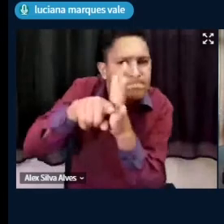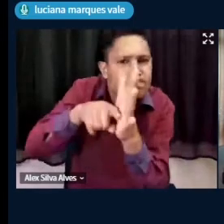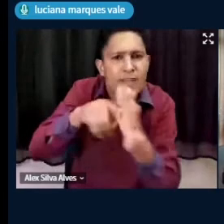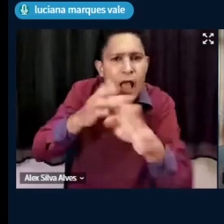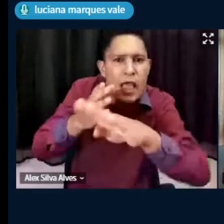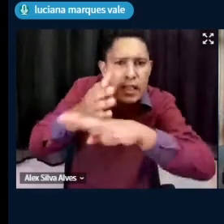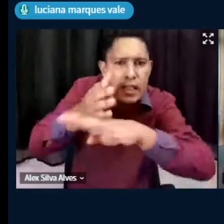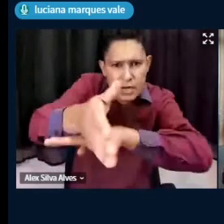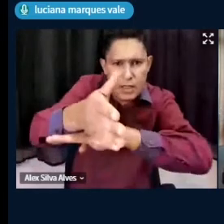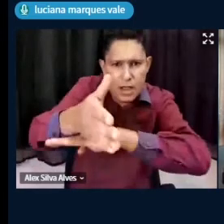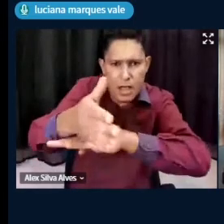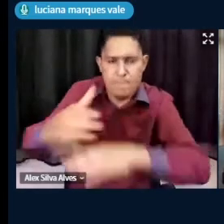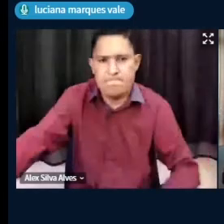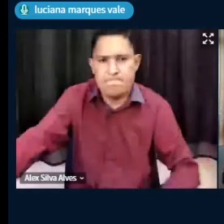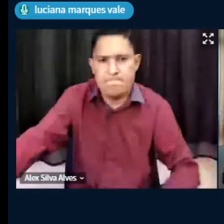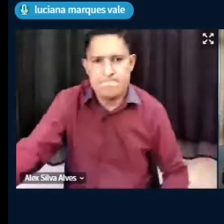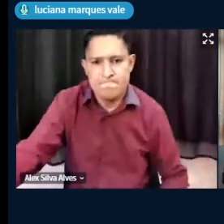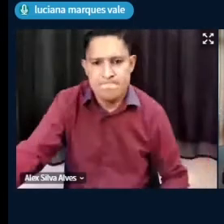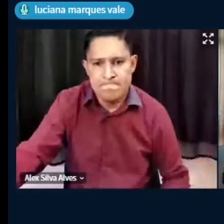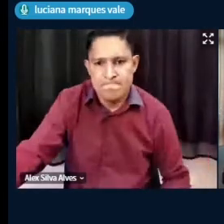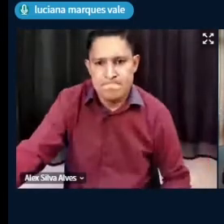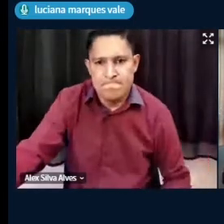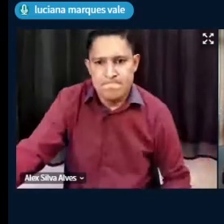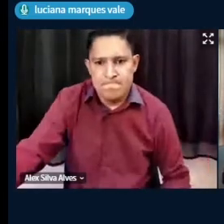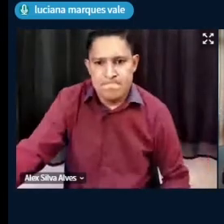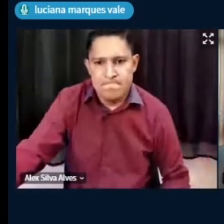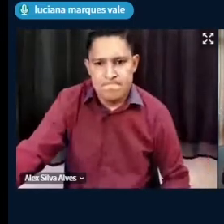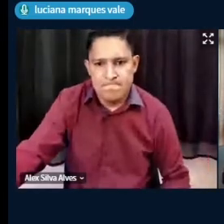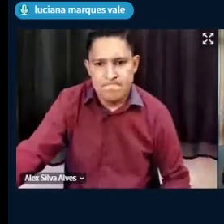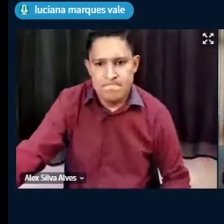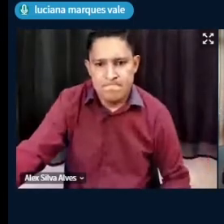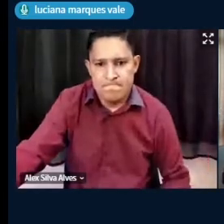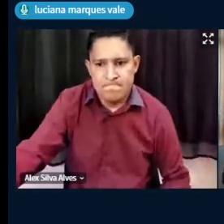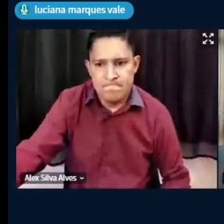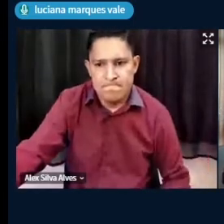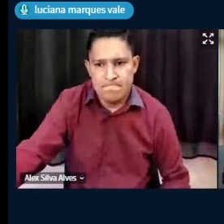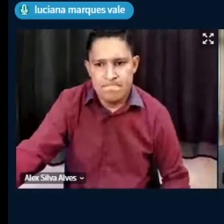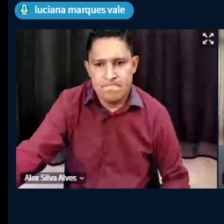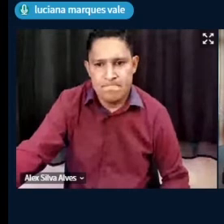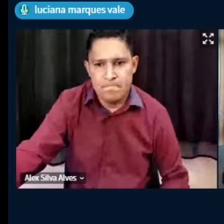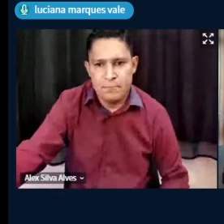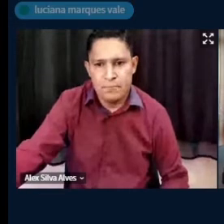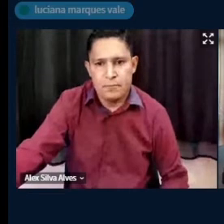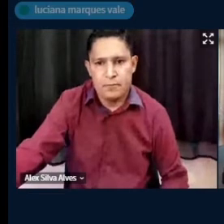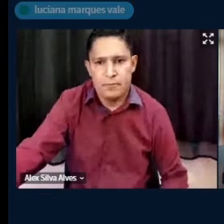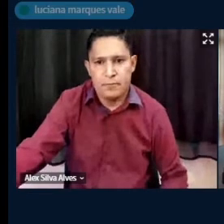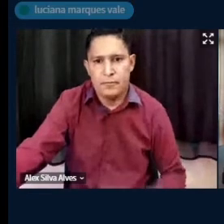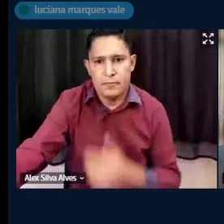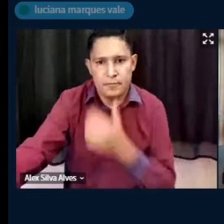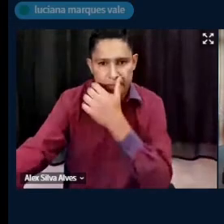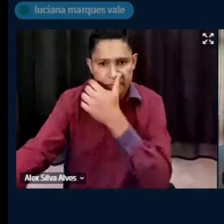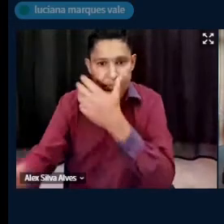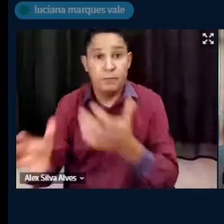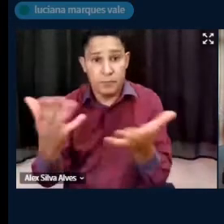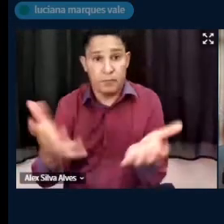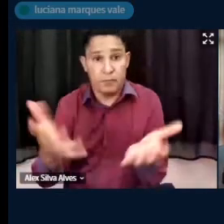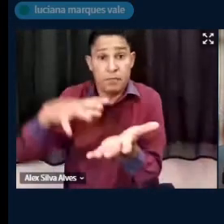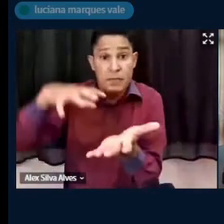foi optado por um site que pudesse ser colocado.